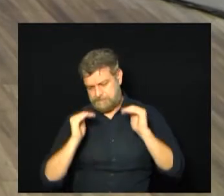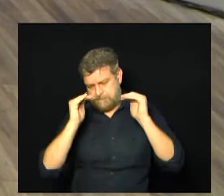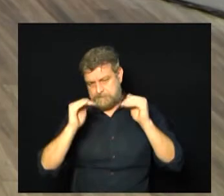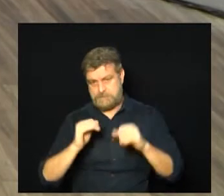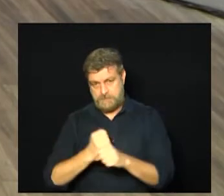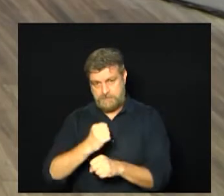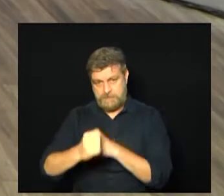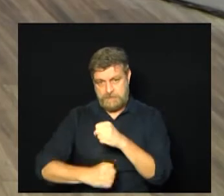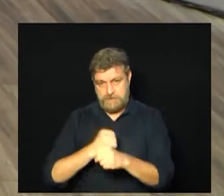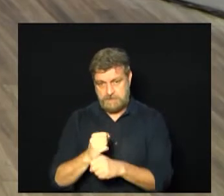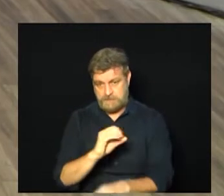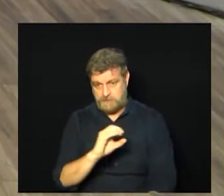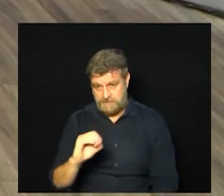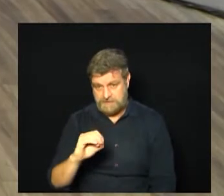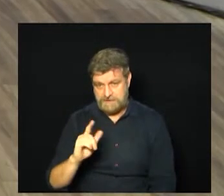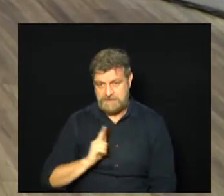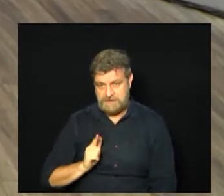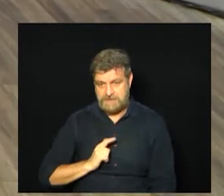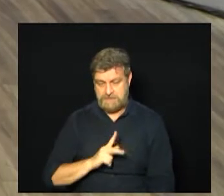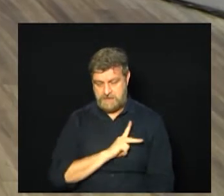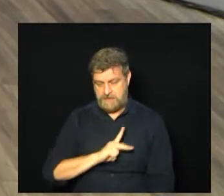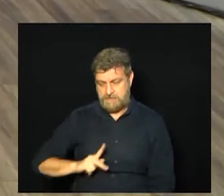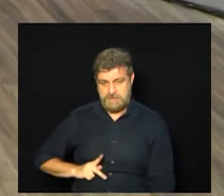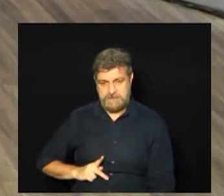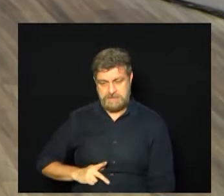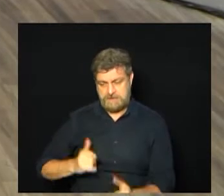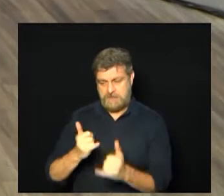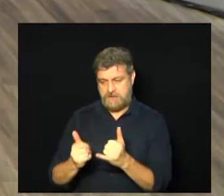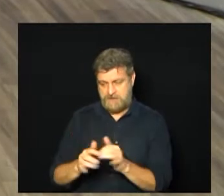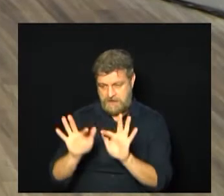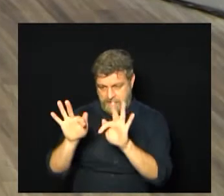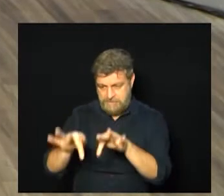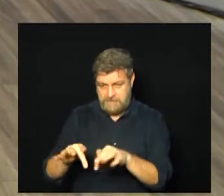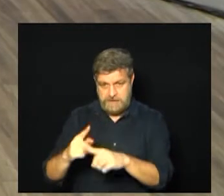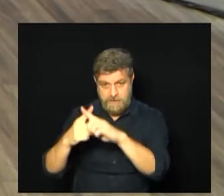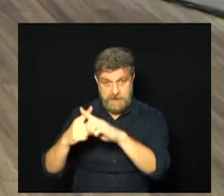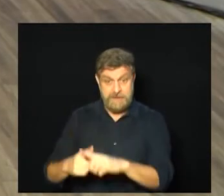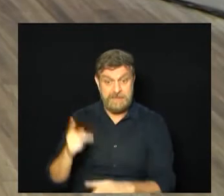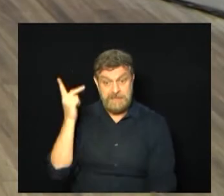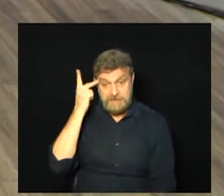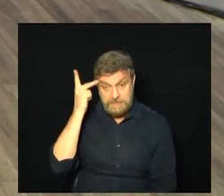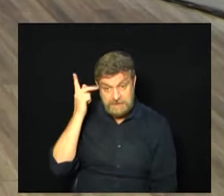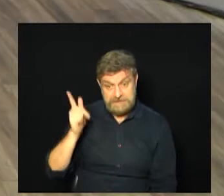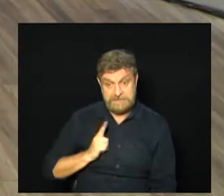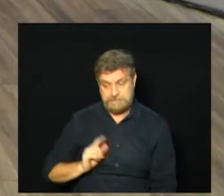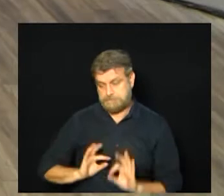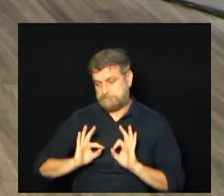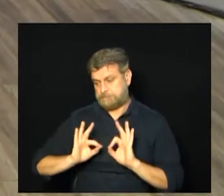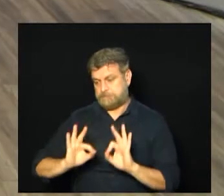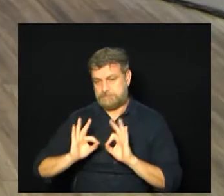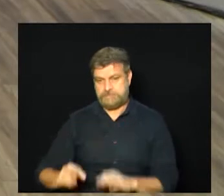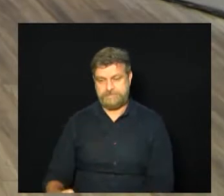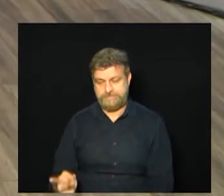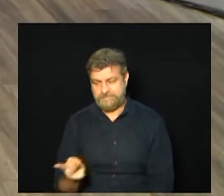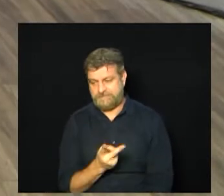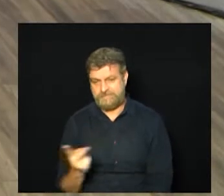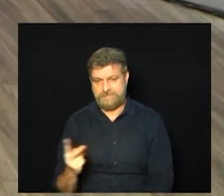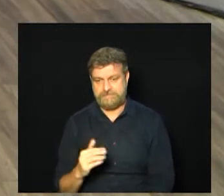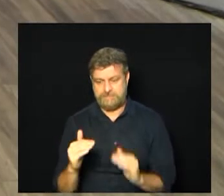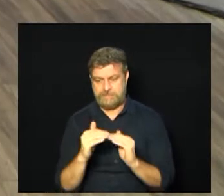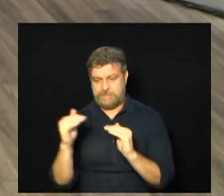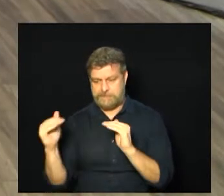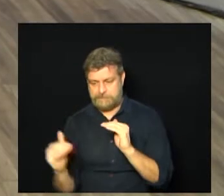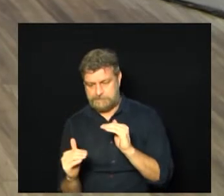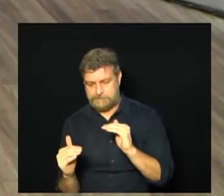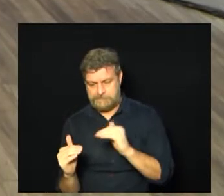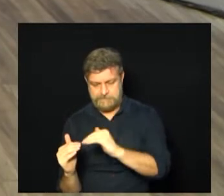80, né? Ponte chegando em final de Campeonato Paulista, então foram sempre grandes equipes e hoje as duas lutando